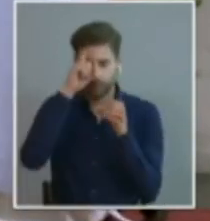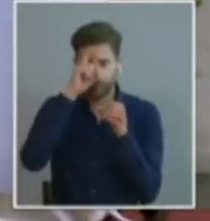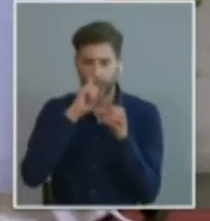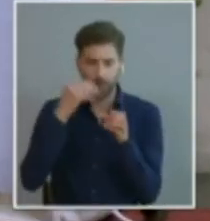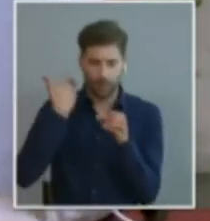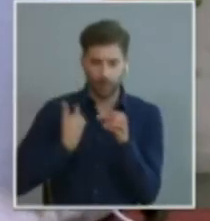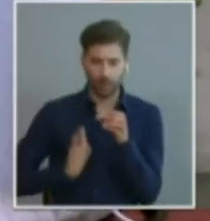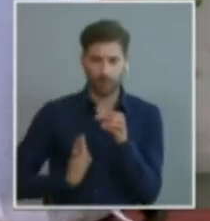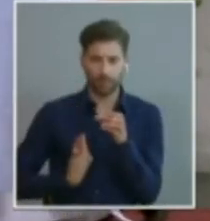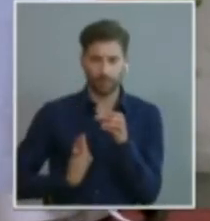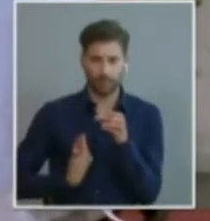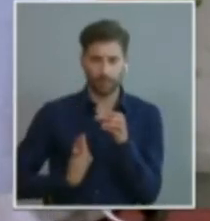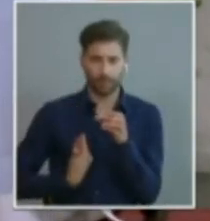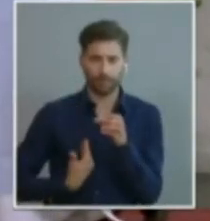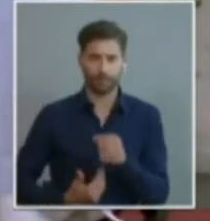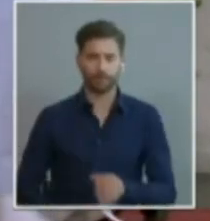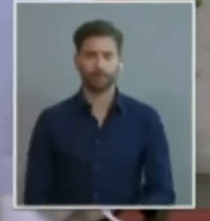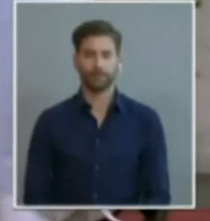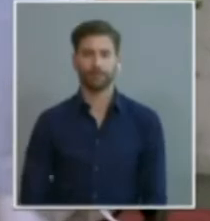de mim.